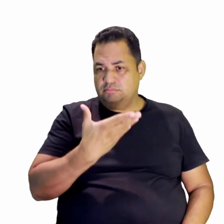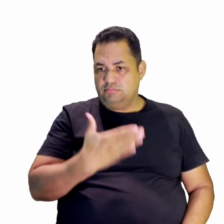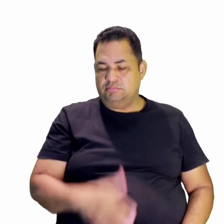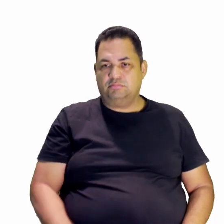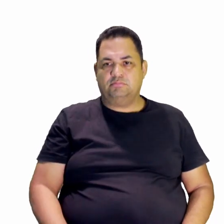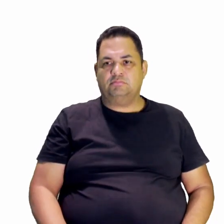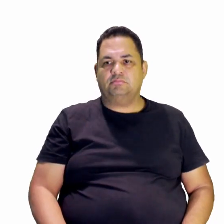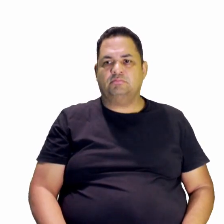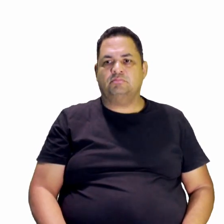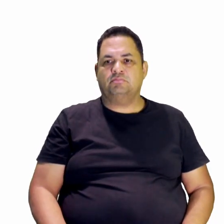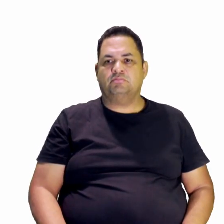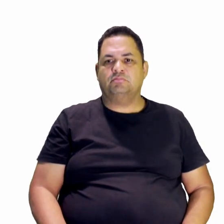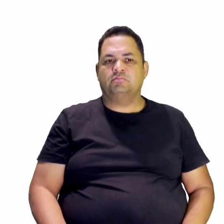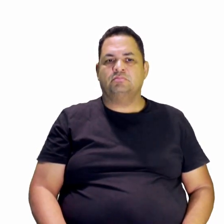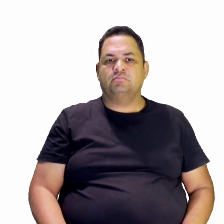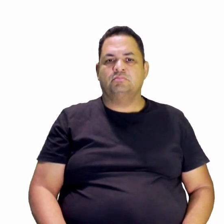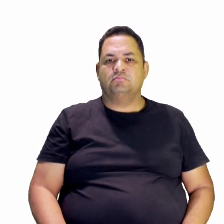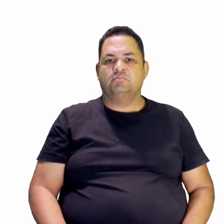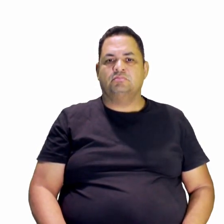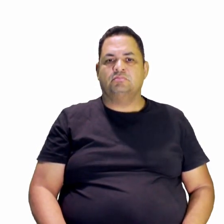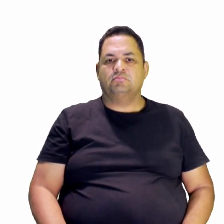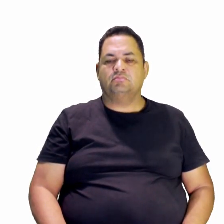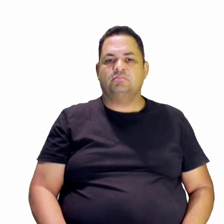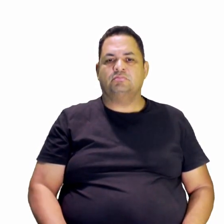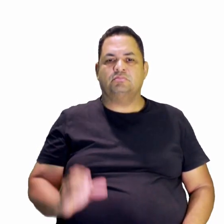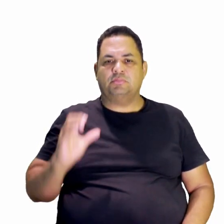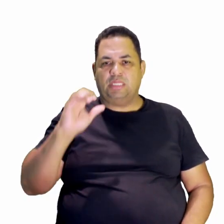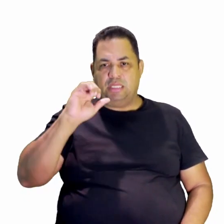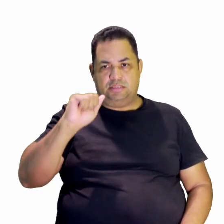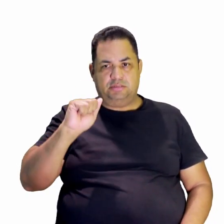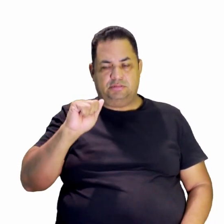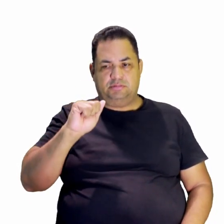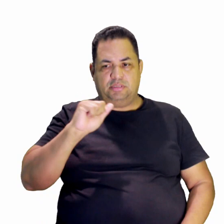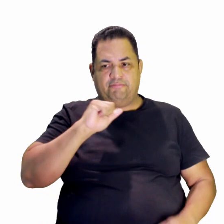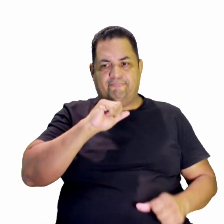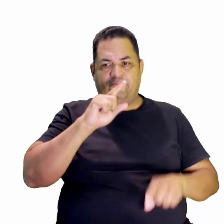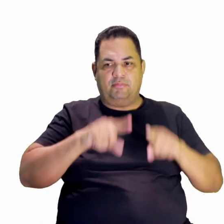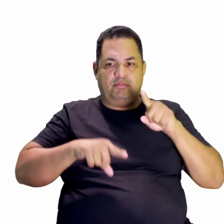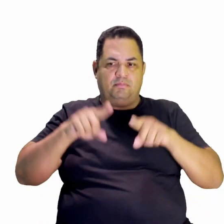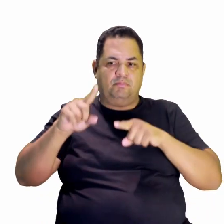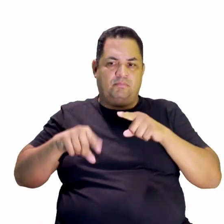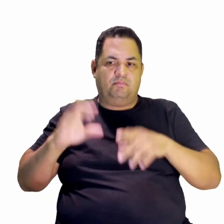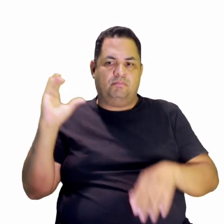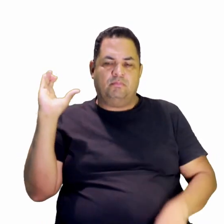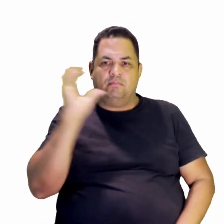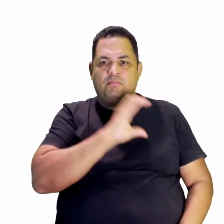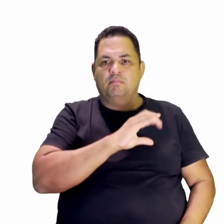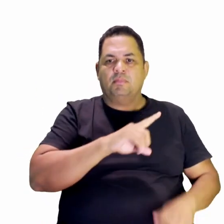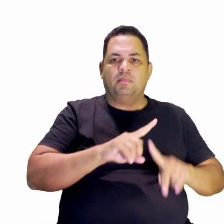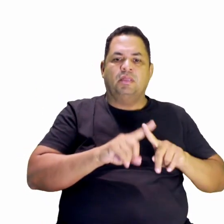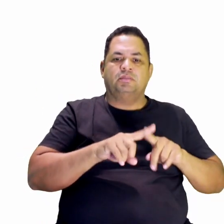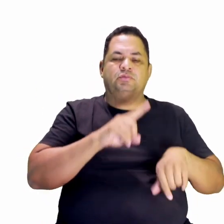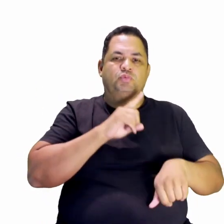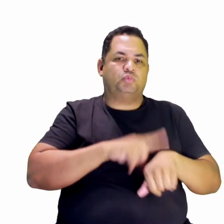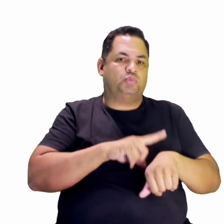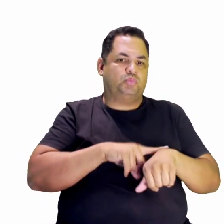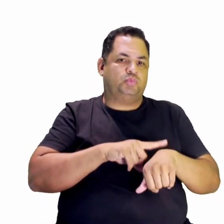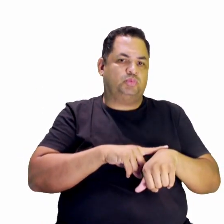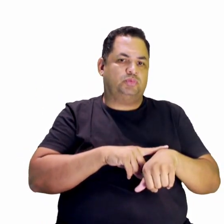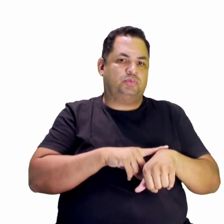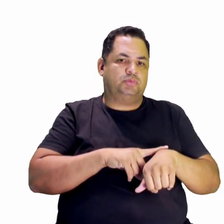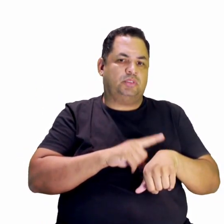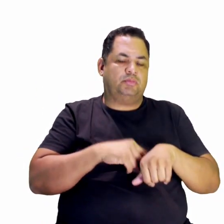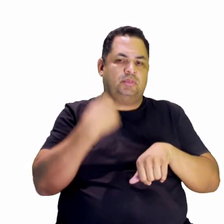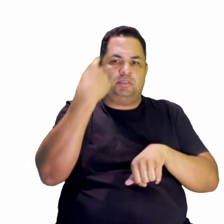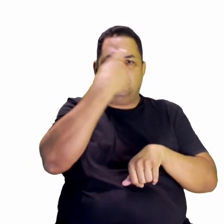aceleração. Aceleração é variação da velocidade durante um certo tempo. Só que o tempo da velocidade está em horas e